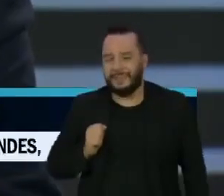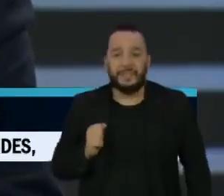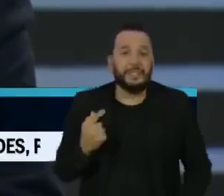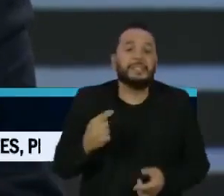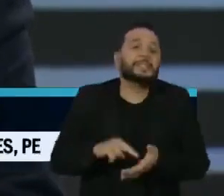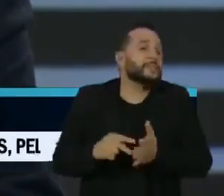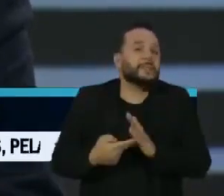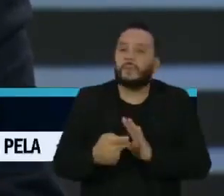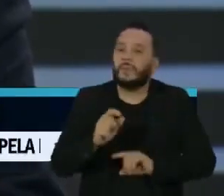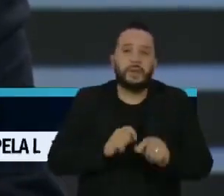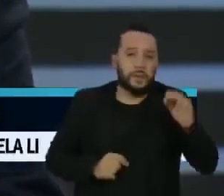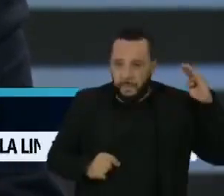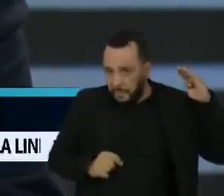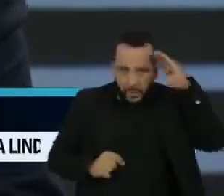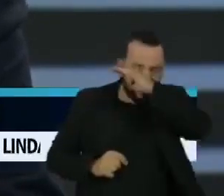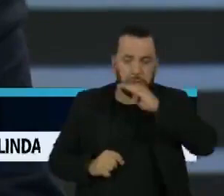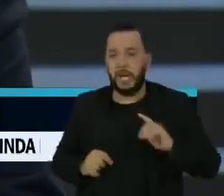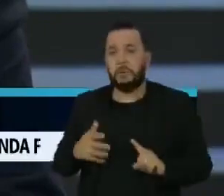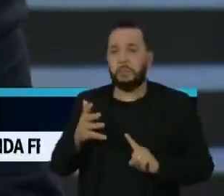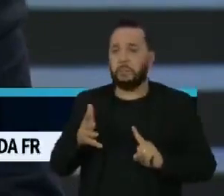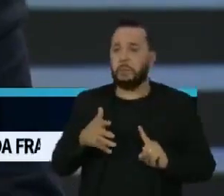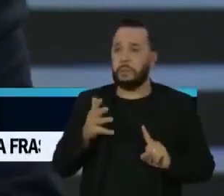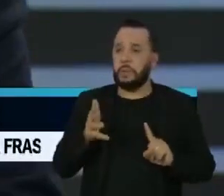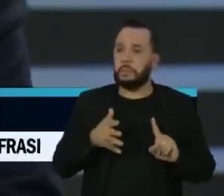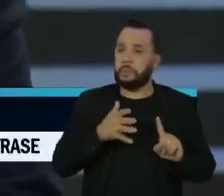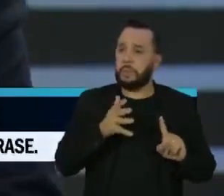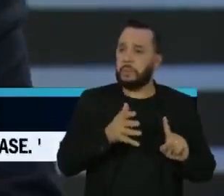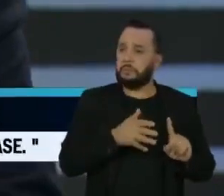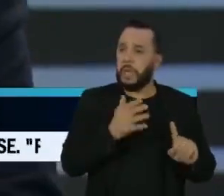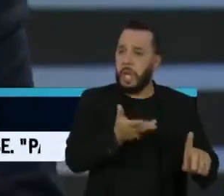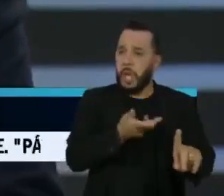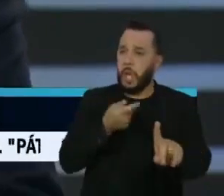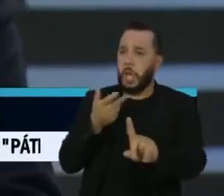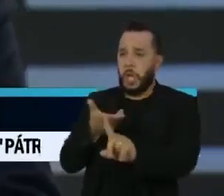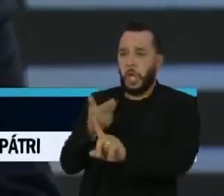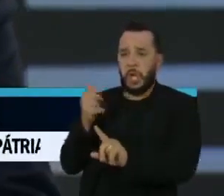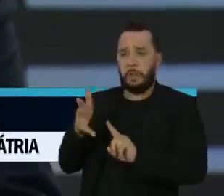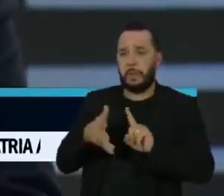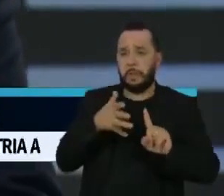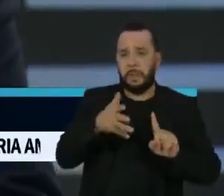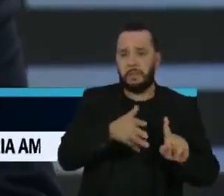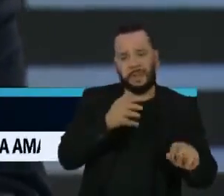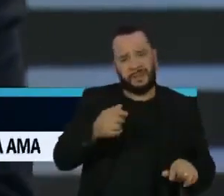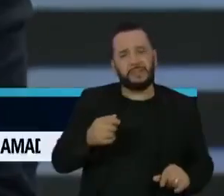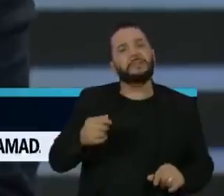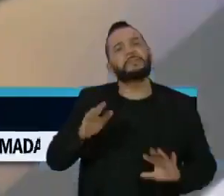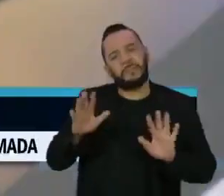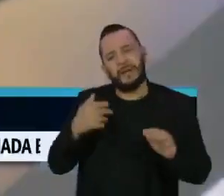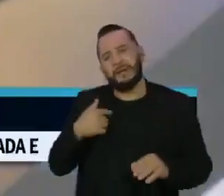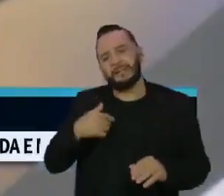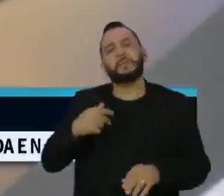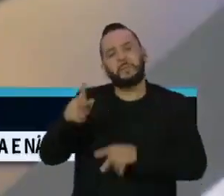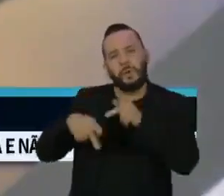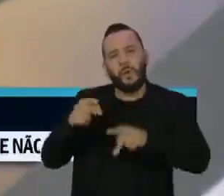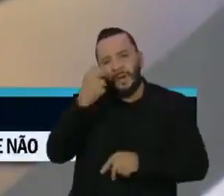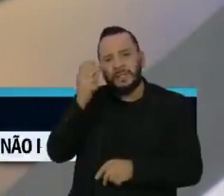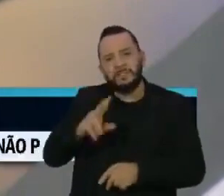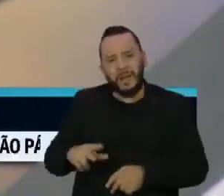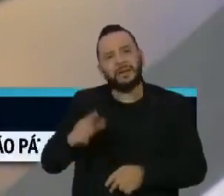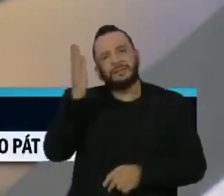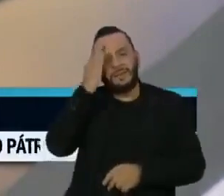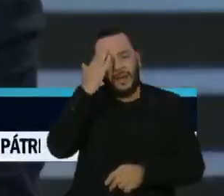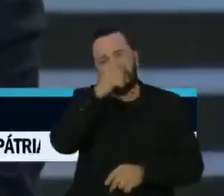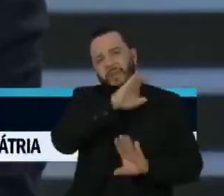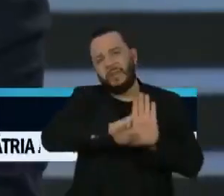explica que ainda o bolsonaro faça um discurso desse tipo ele tá pensando eleitoralmente e acha que não possa perder voto por causa